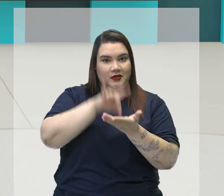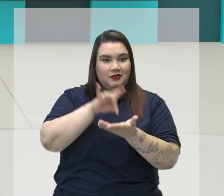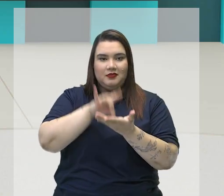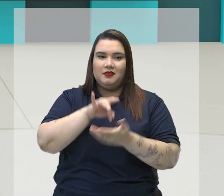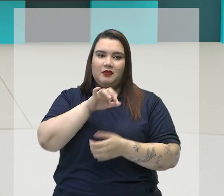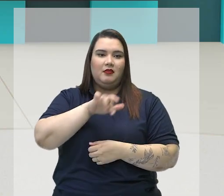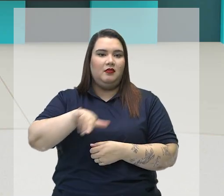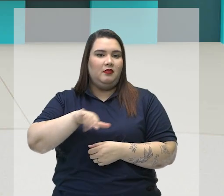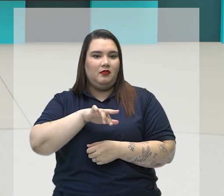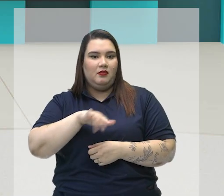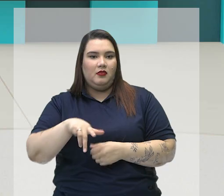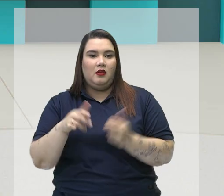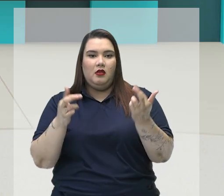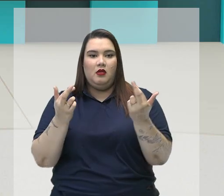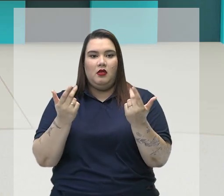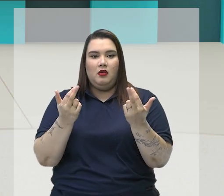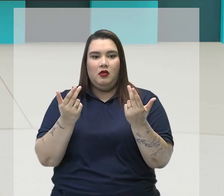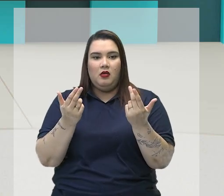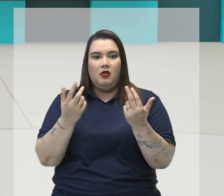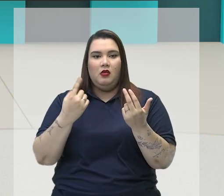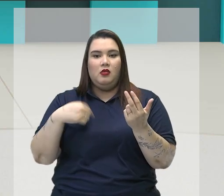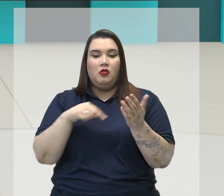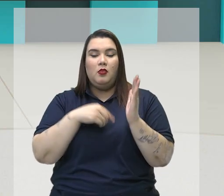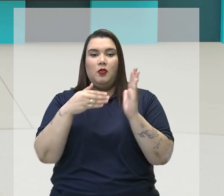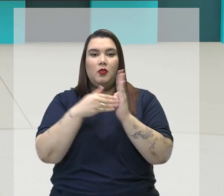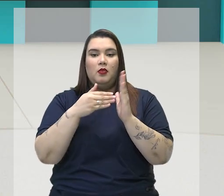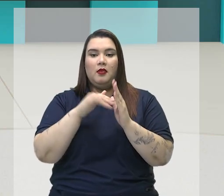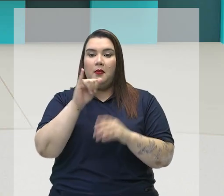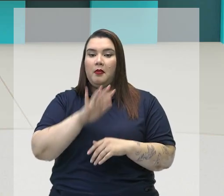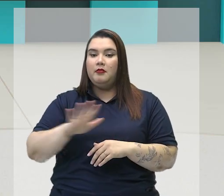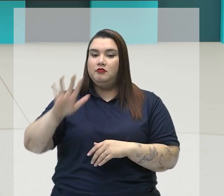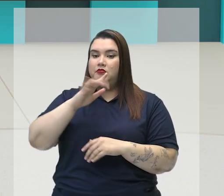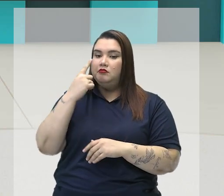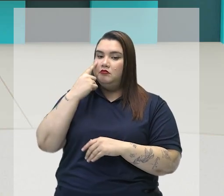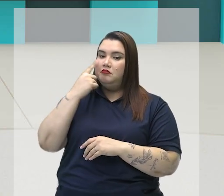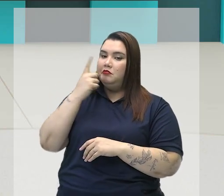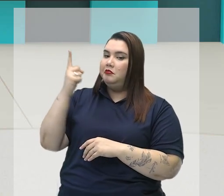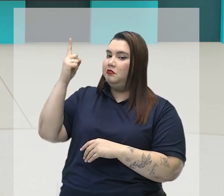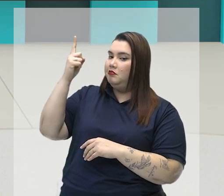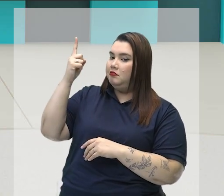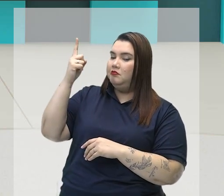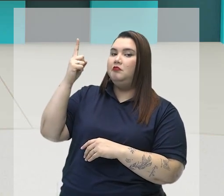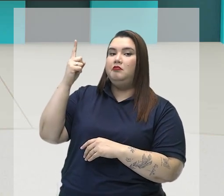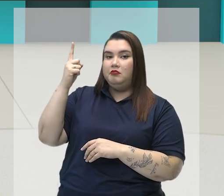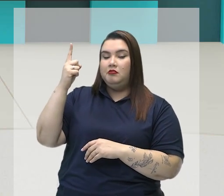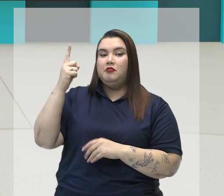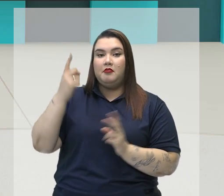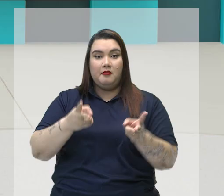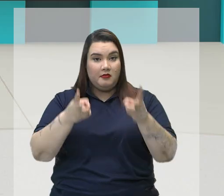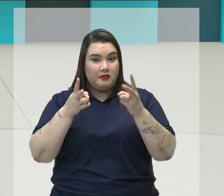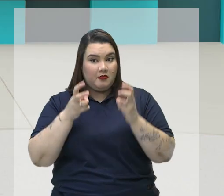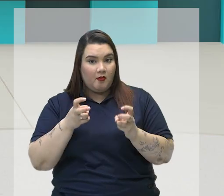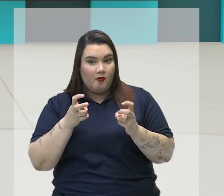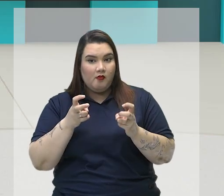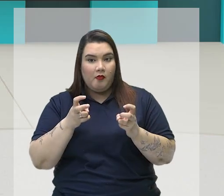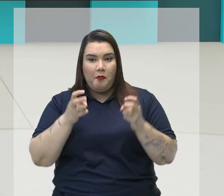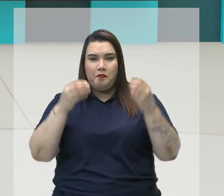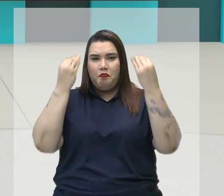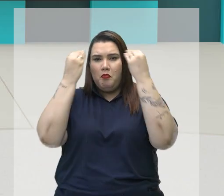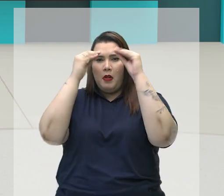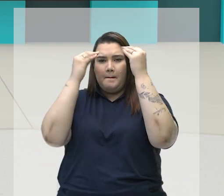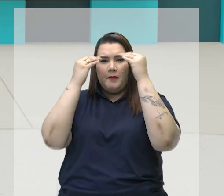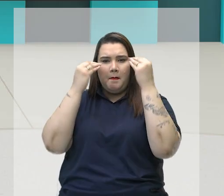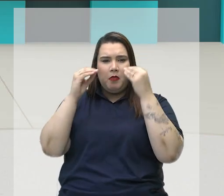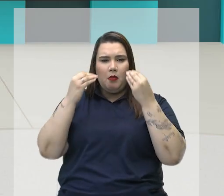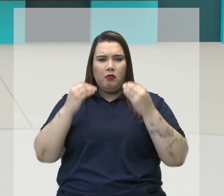verdade. É igual à nossa última imagem, onde nós conseguimos observar que ela está